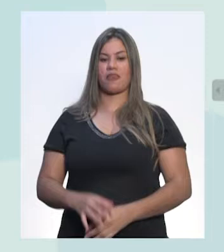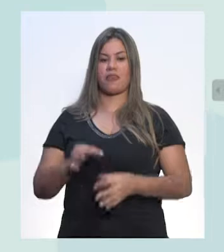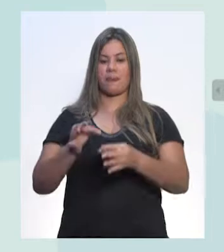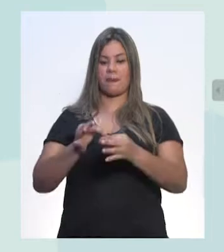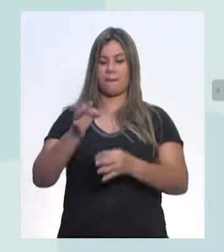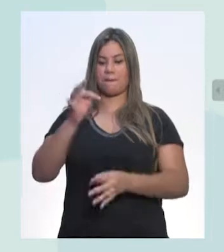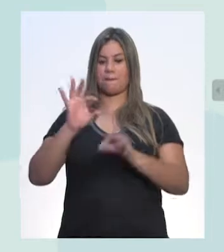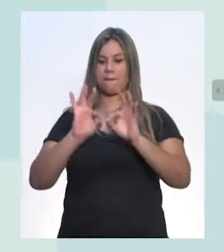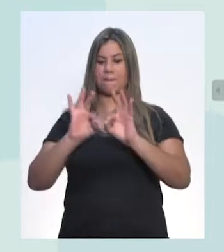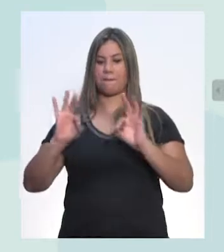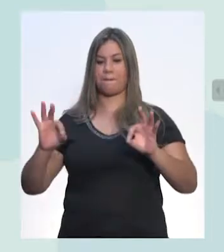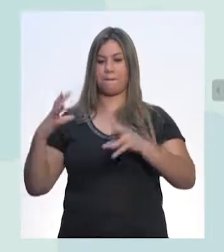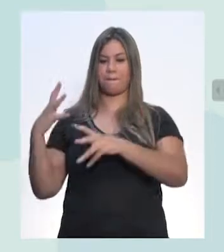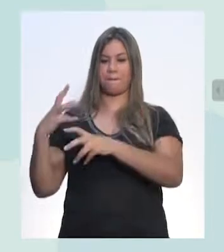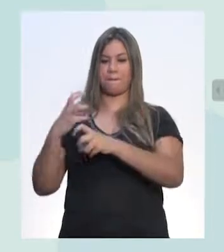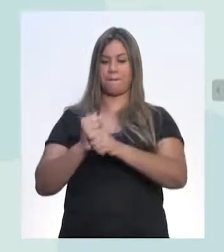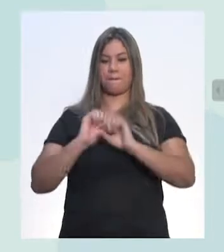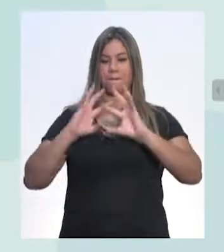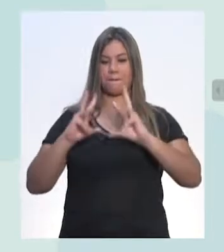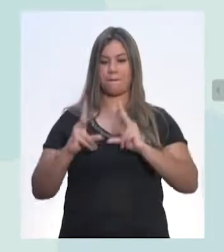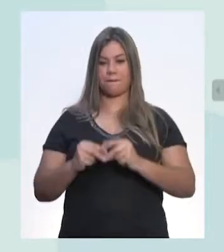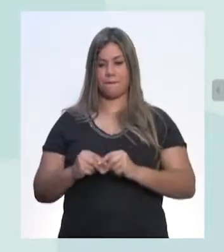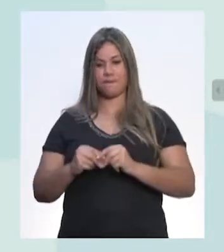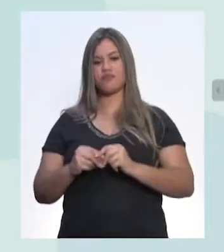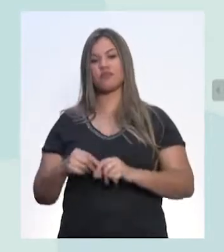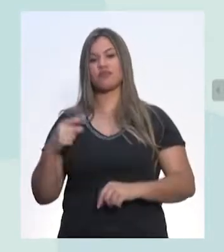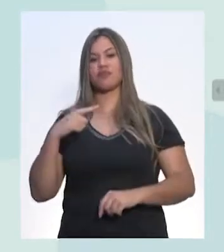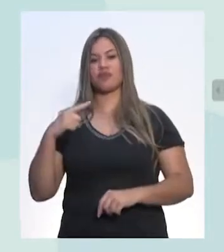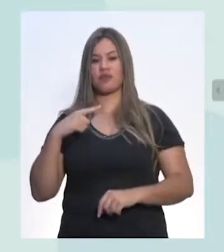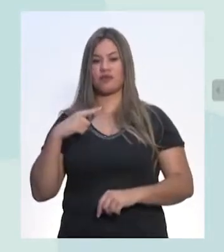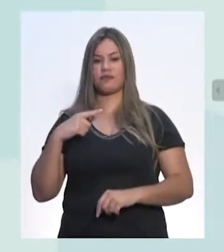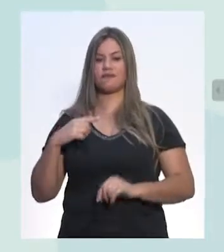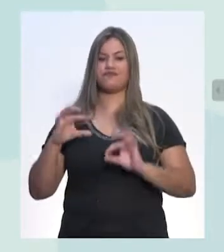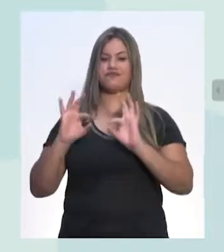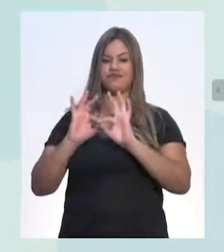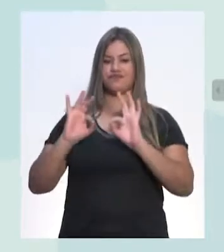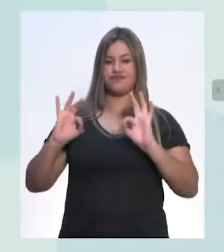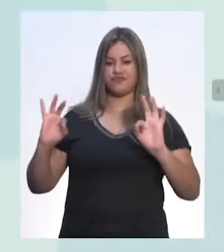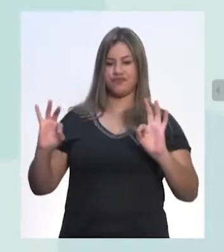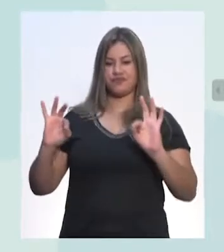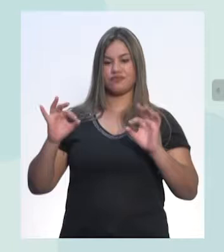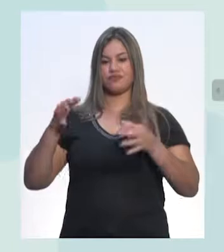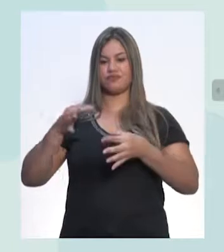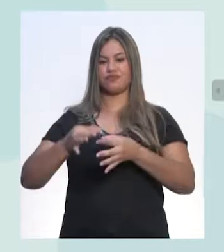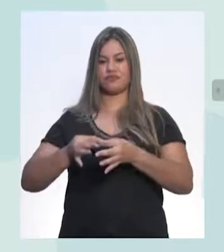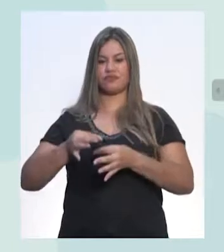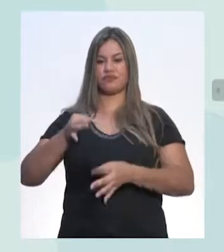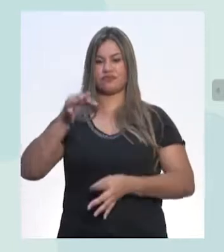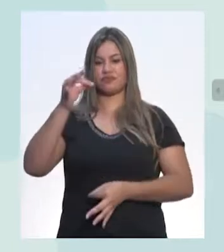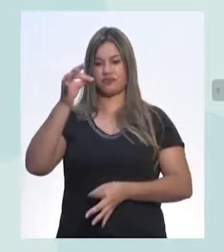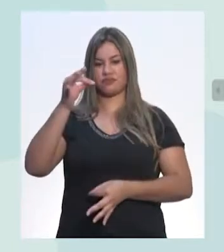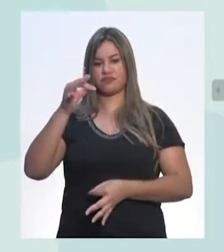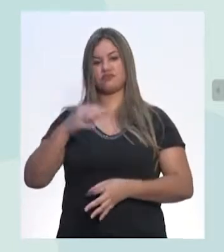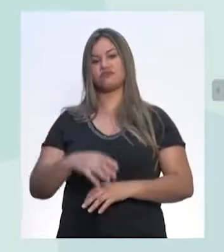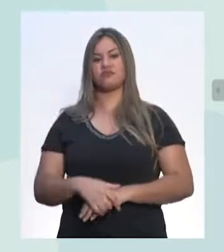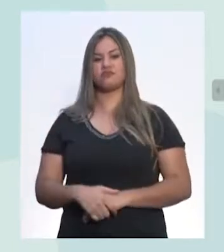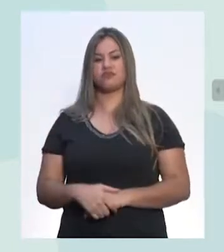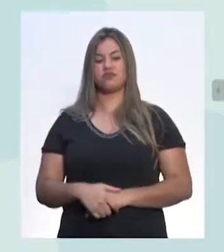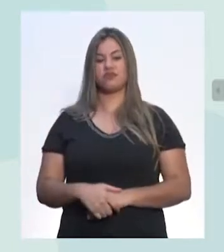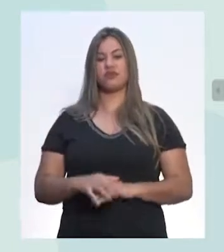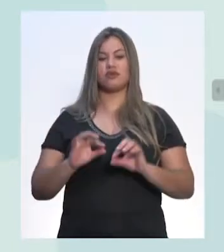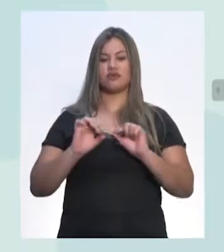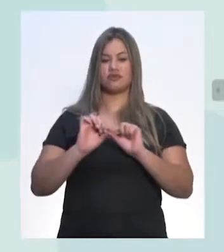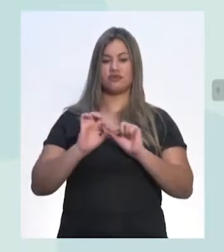a soma de todos os lados, então eu tenho lado mais, largura, mais